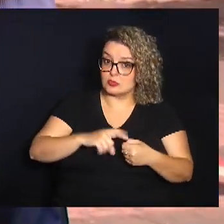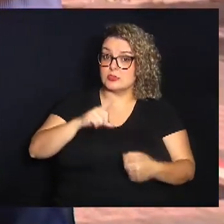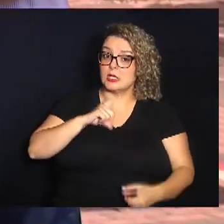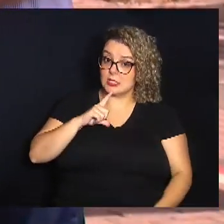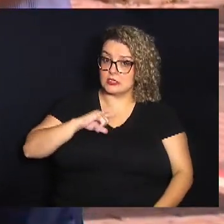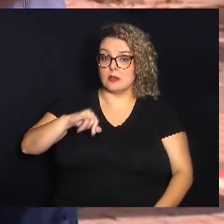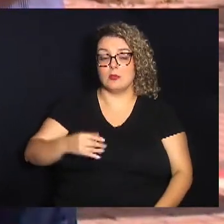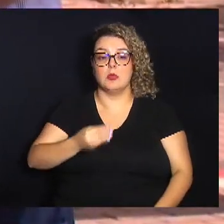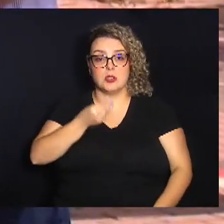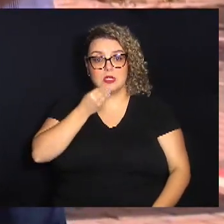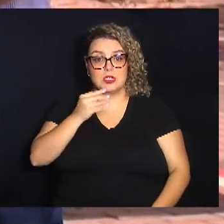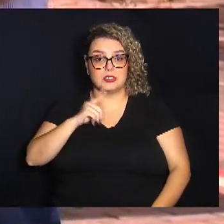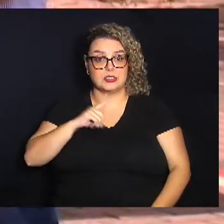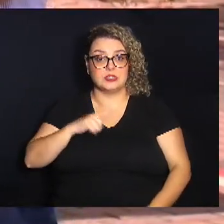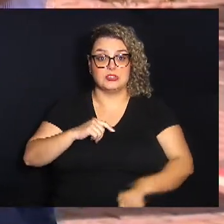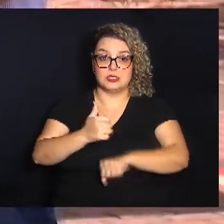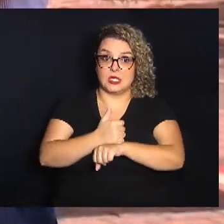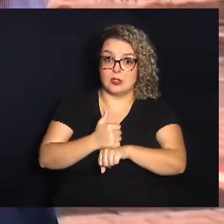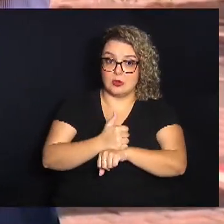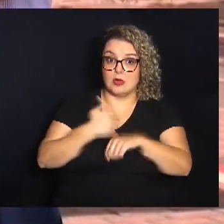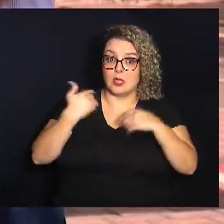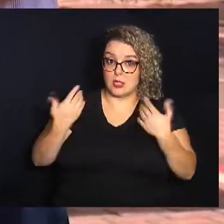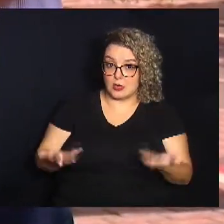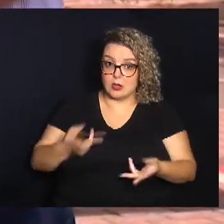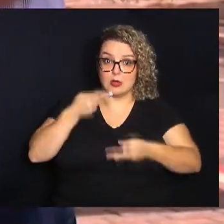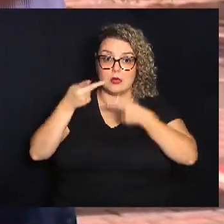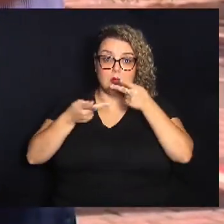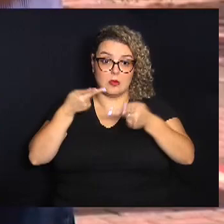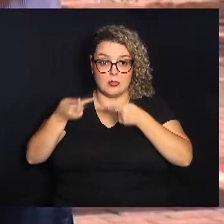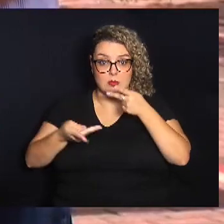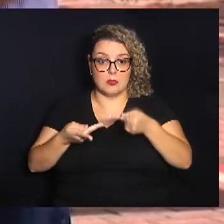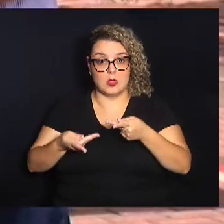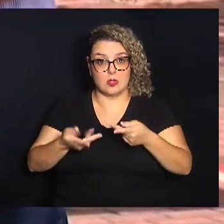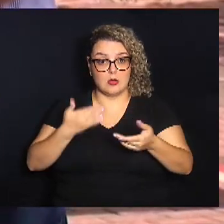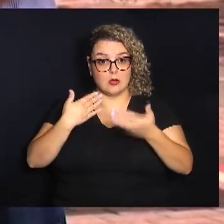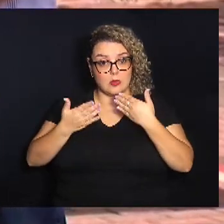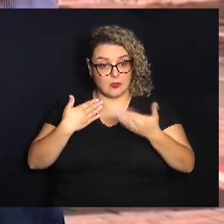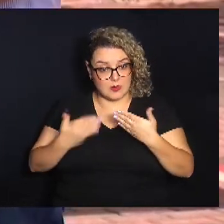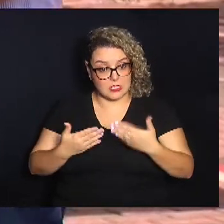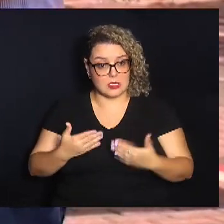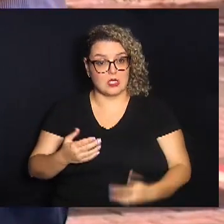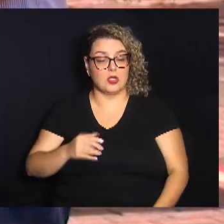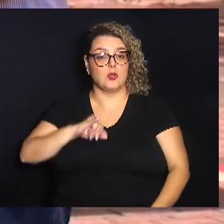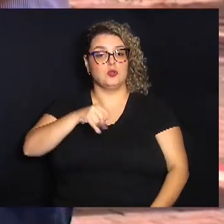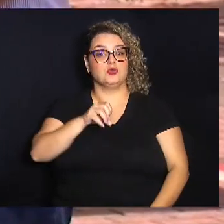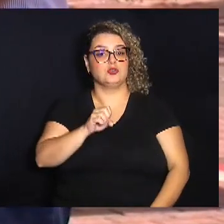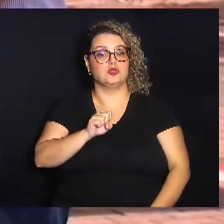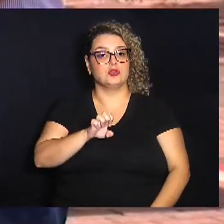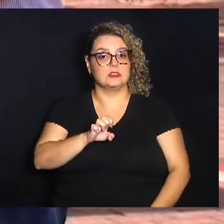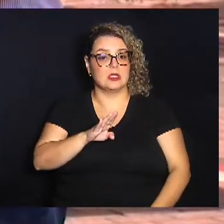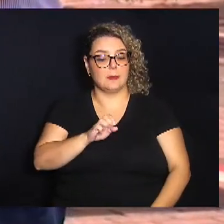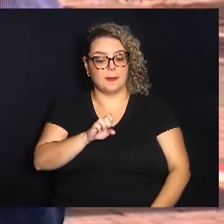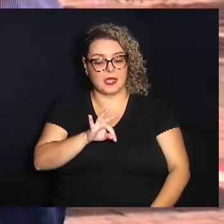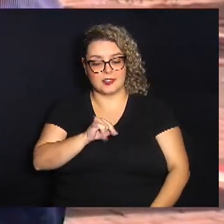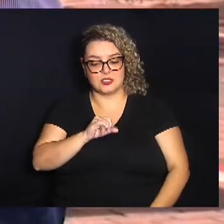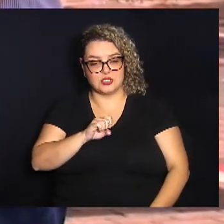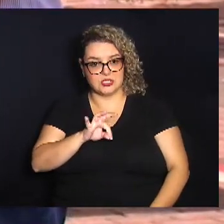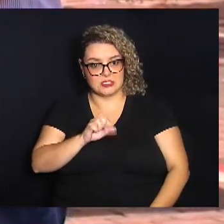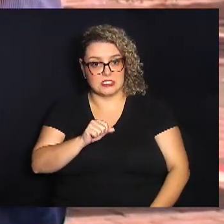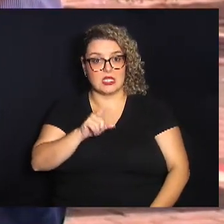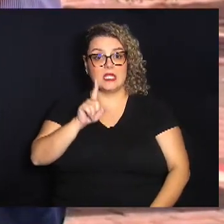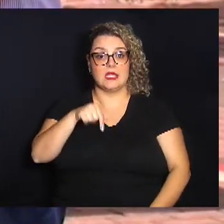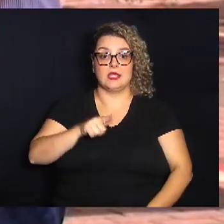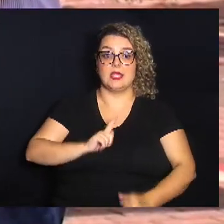oportunidade de ter essa profissão. E para falar um pouquinho mais com a gente vai entrevistar o José Batista de Carvalho Filho, que